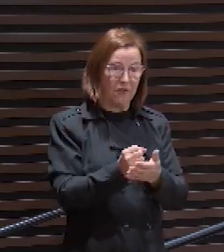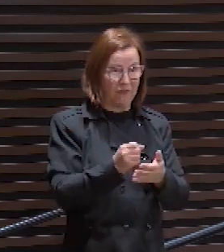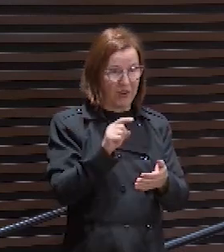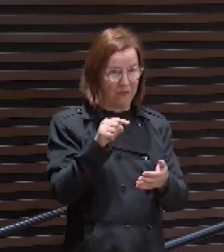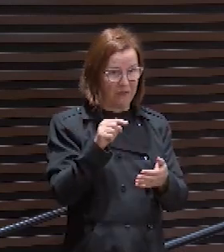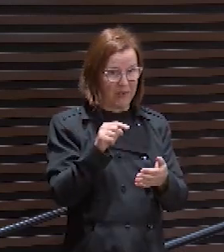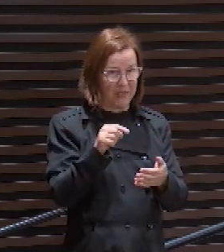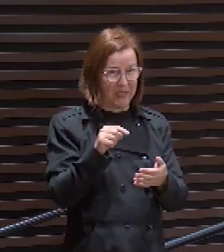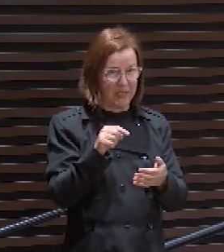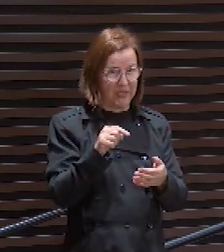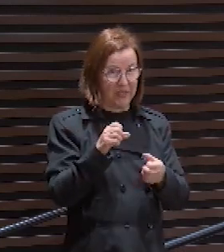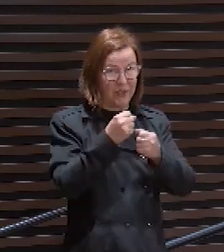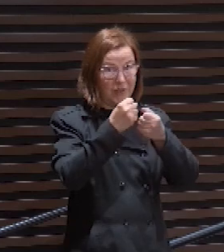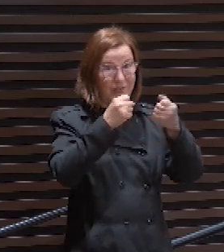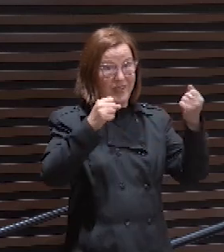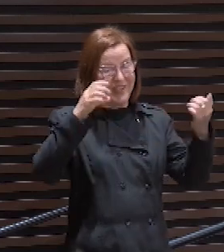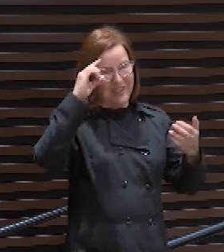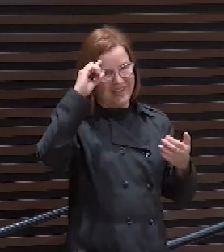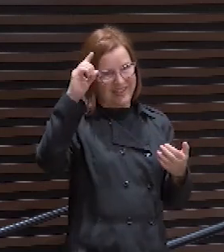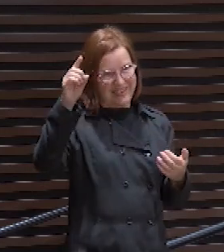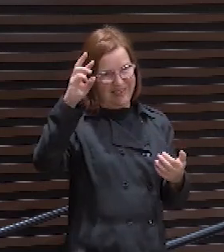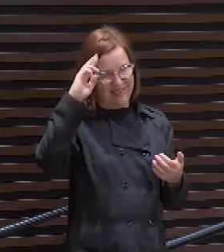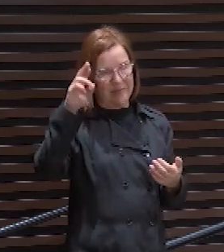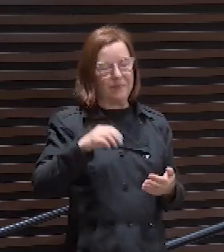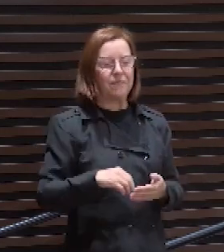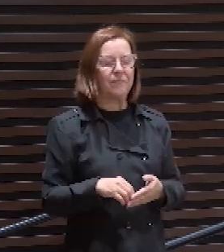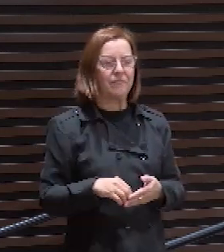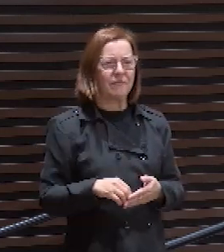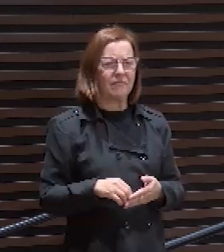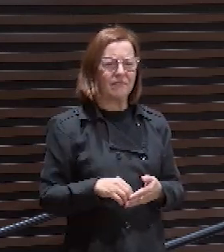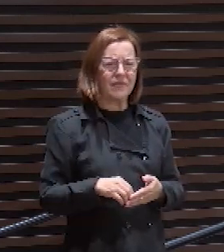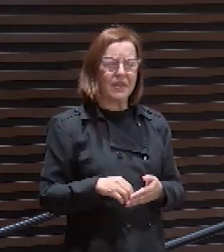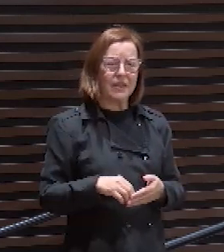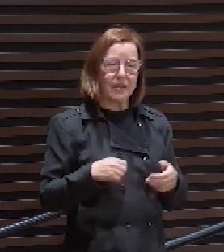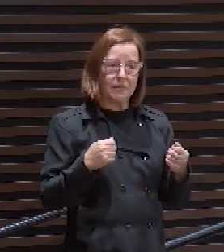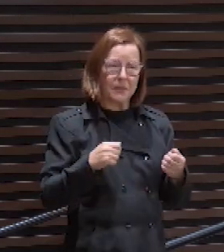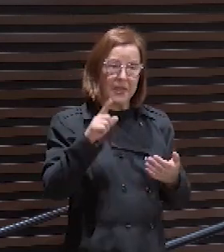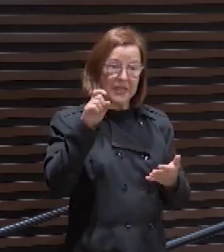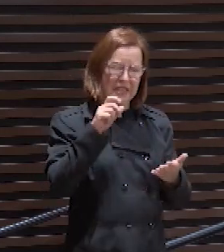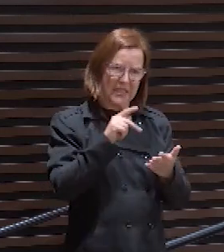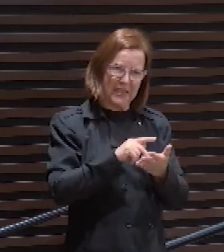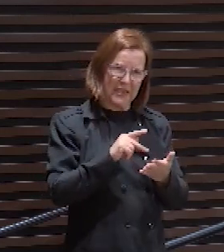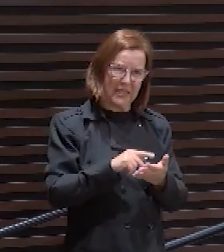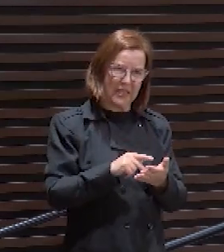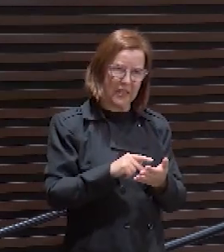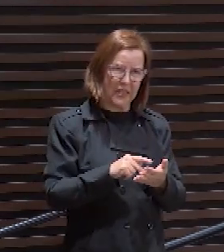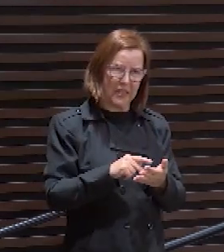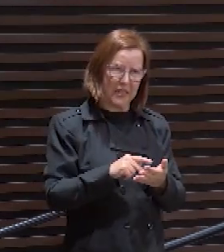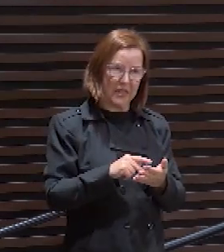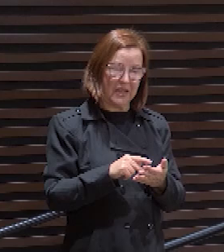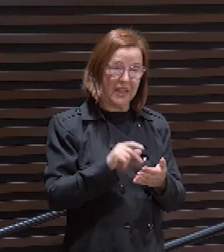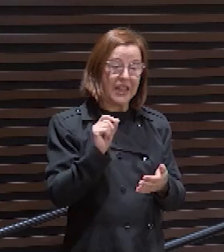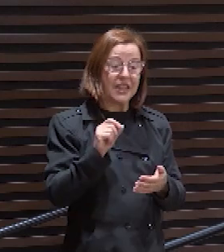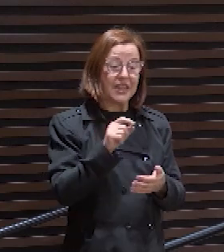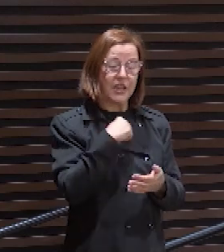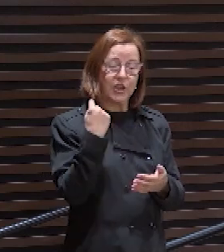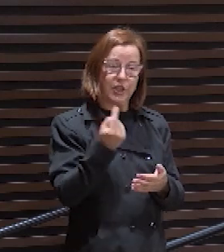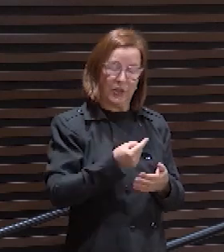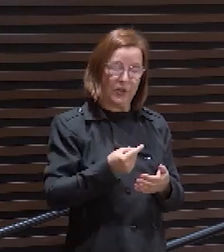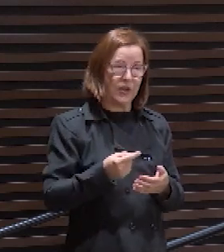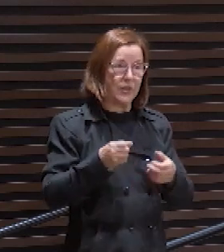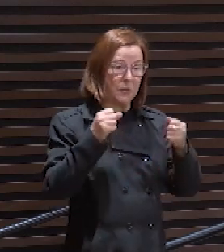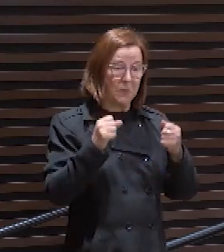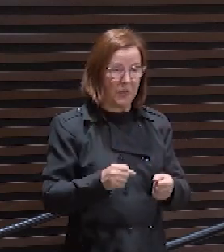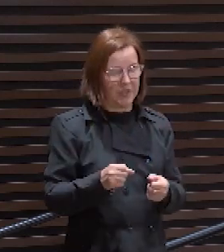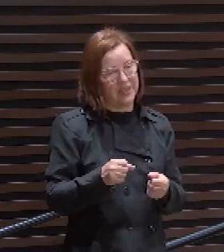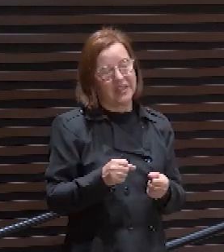sejamos sinceros, qual de nós temos um meio necessário para sermos salvos? O que você e eu